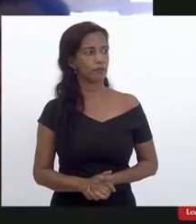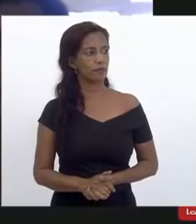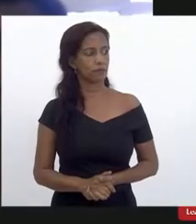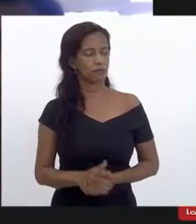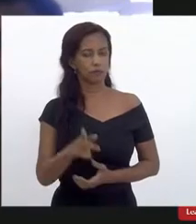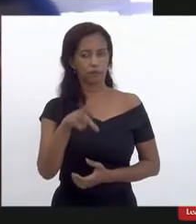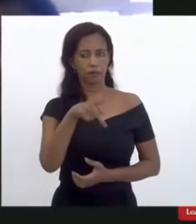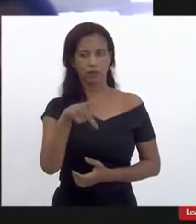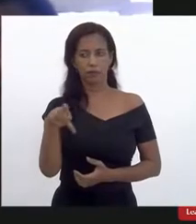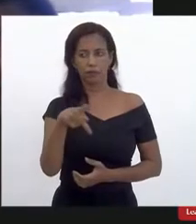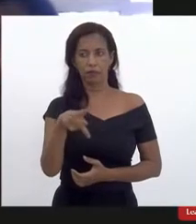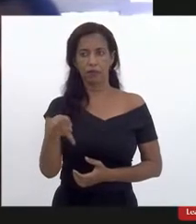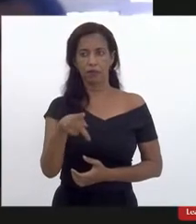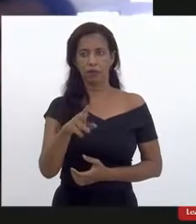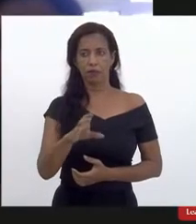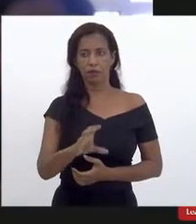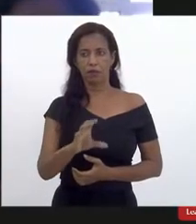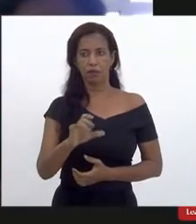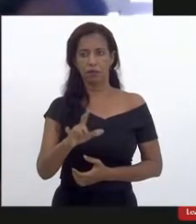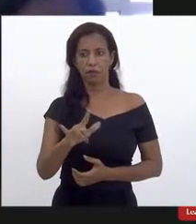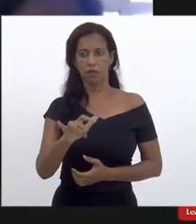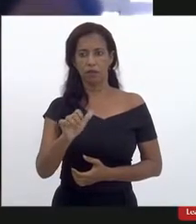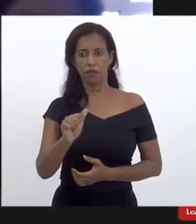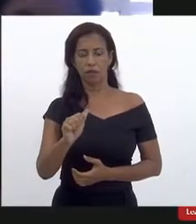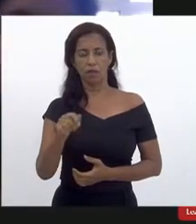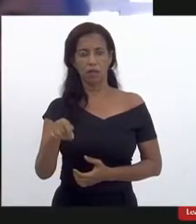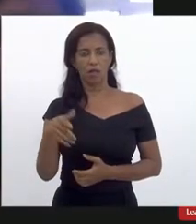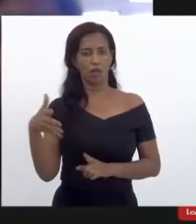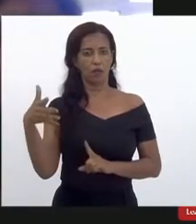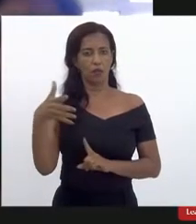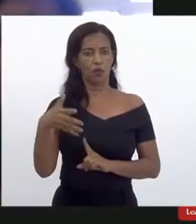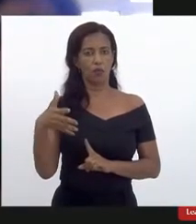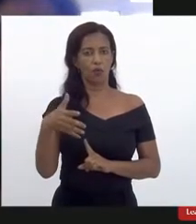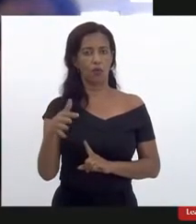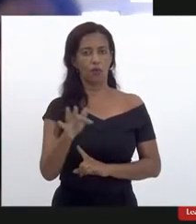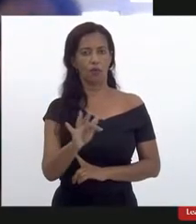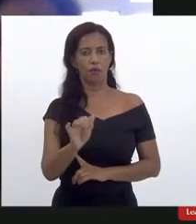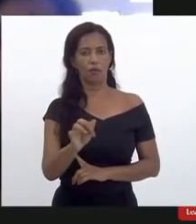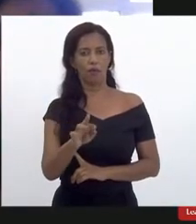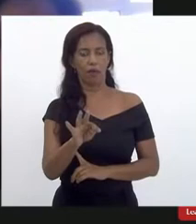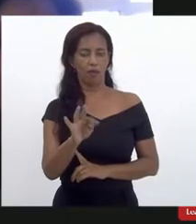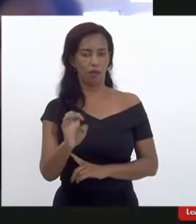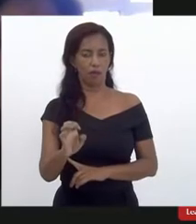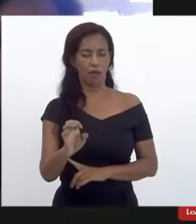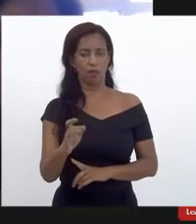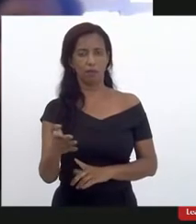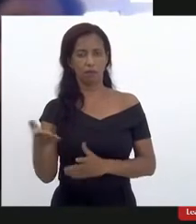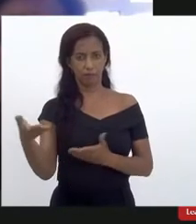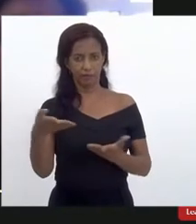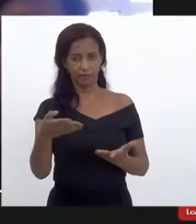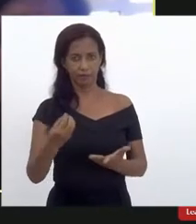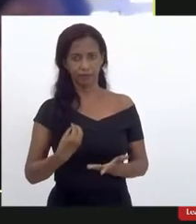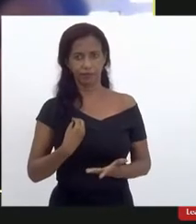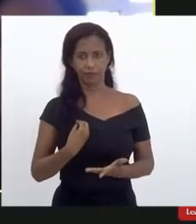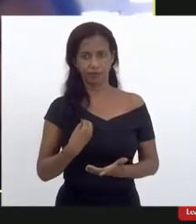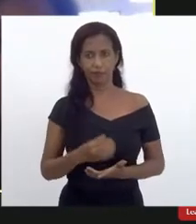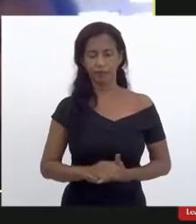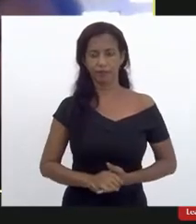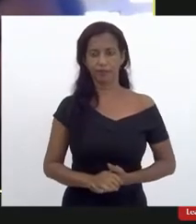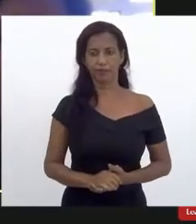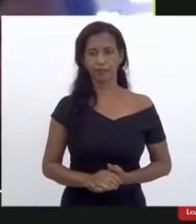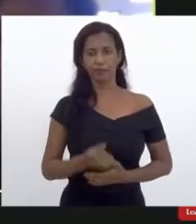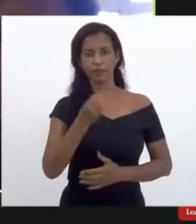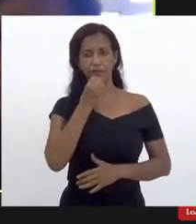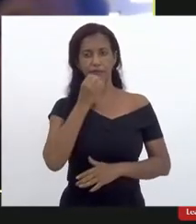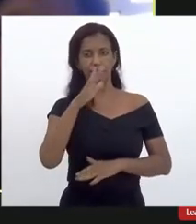a professora Cecília, representando o Fórum de Diretores da FAETEC. Professora Cecília, está conosco na audiência? Estou aqui.